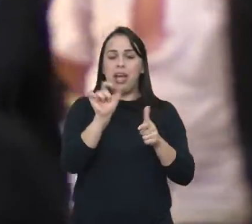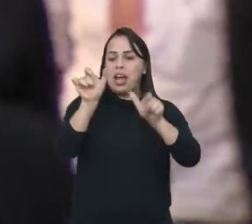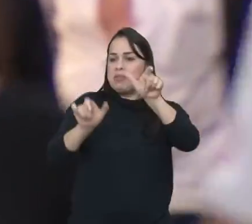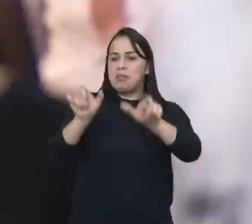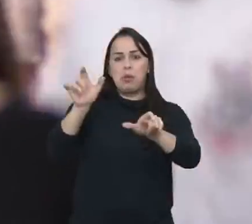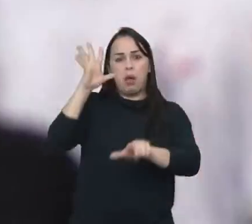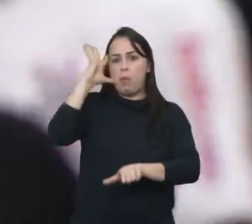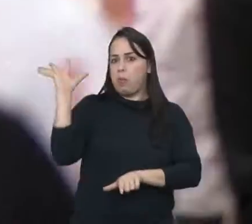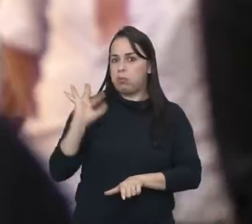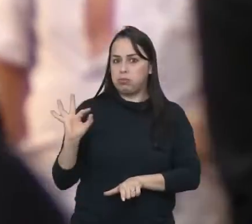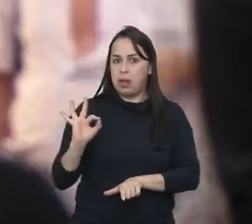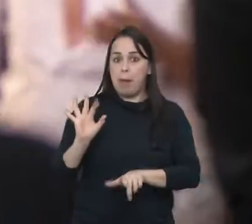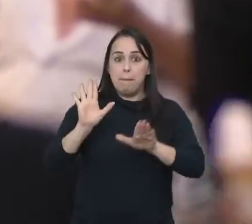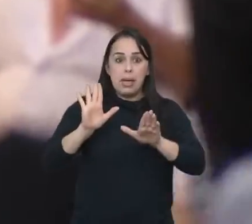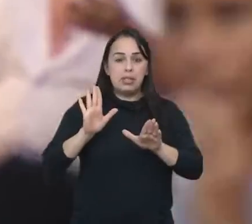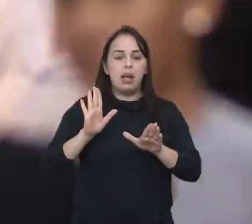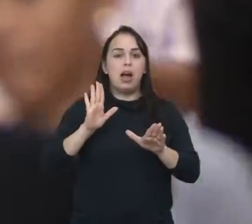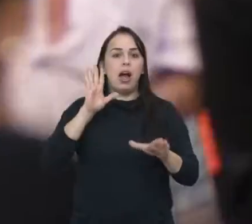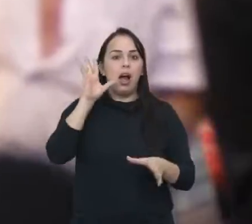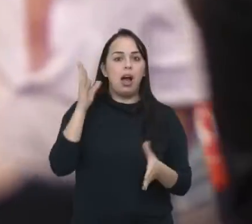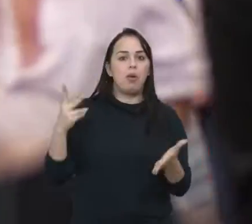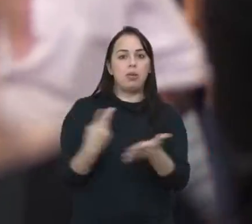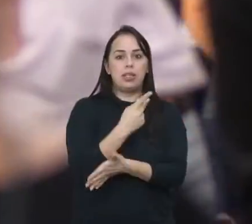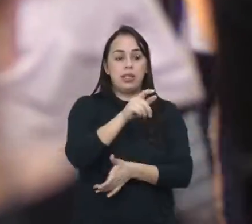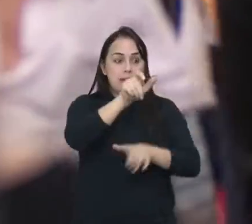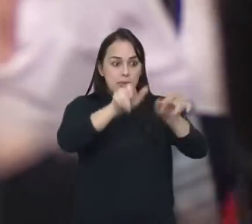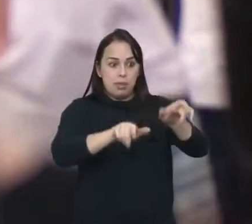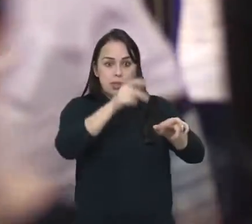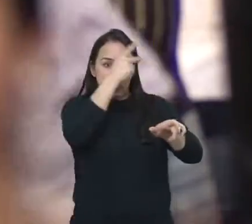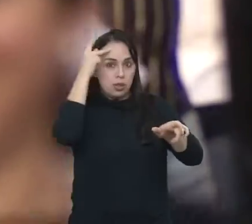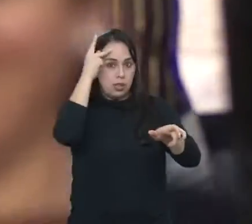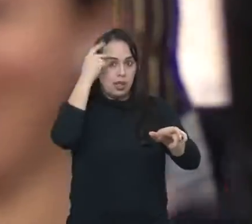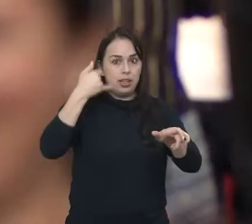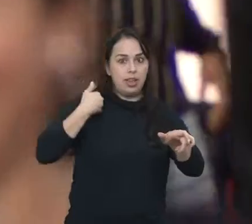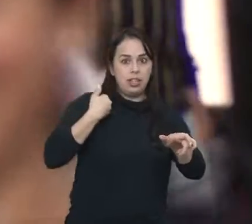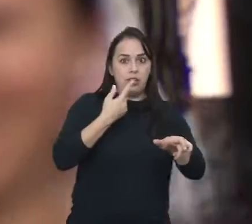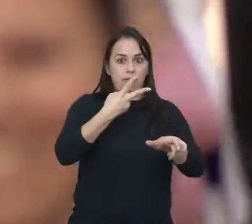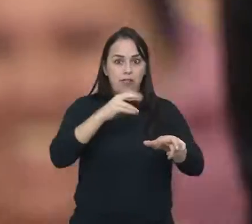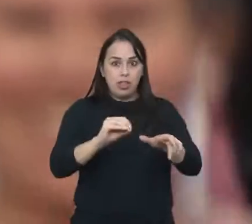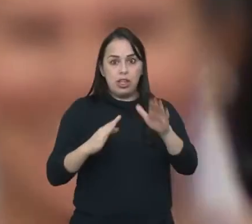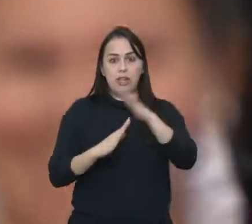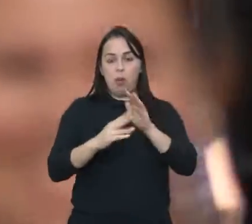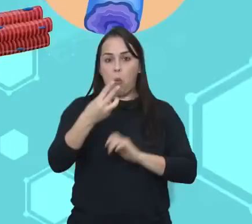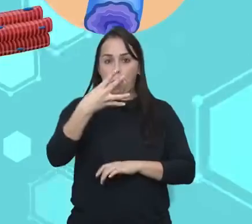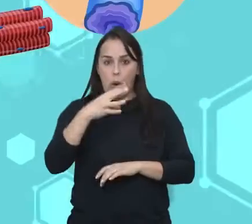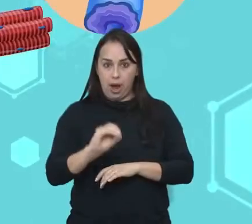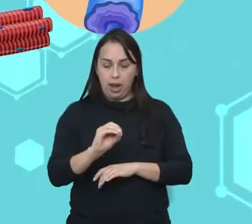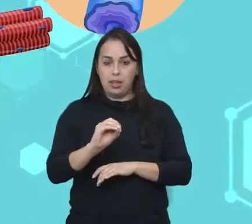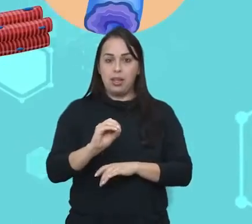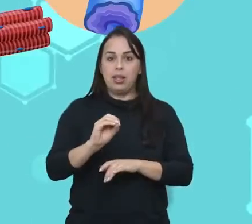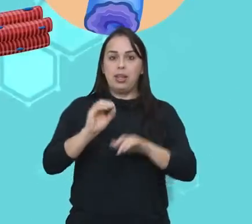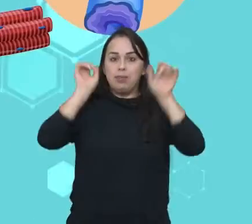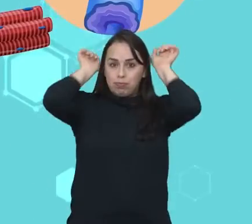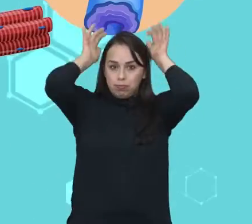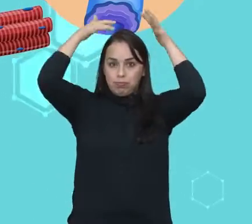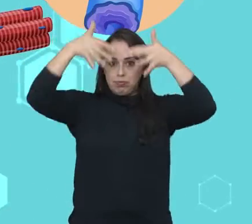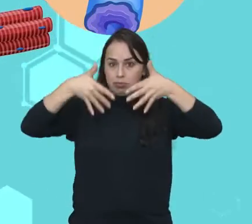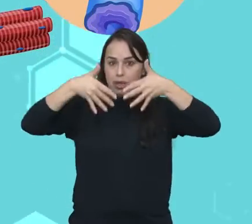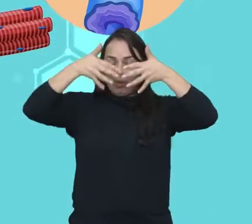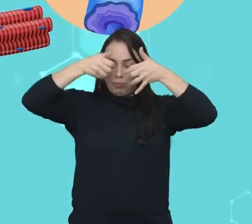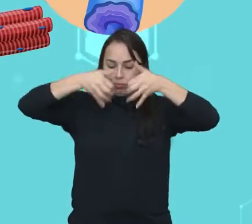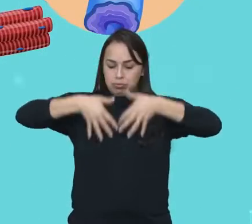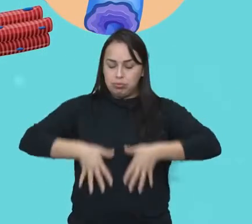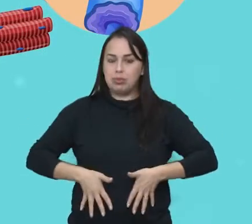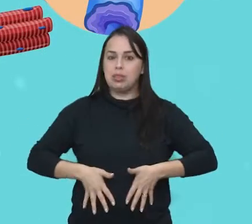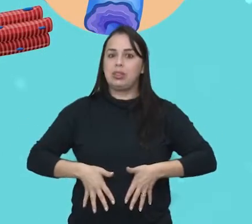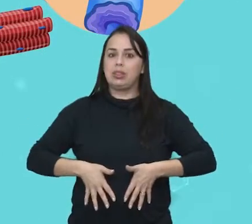desconhecido, mas que afeta principalmente jovens mulheres com idades entre 20 e 40 anos. A esclerose múltipla é uma